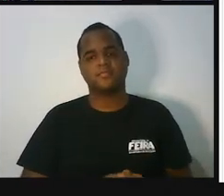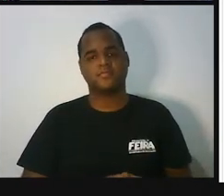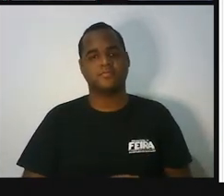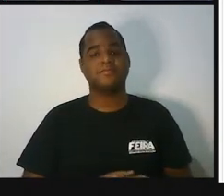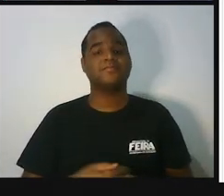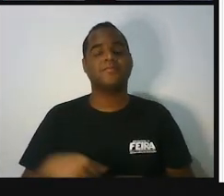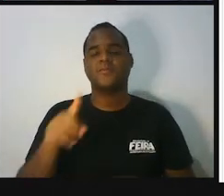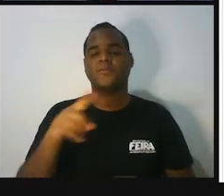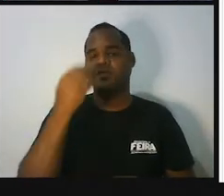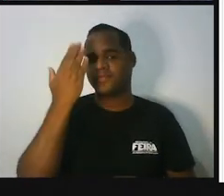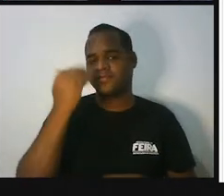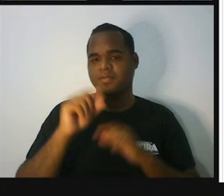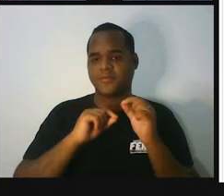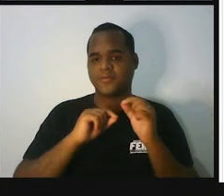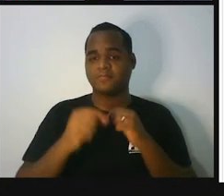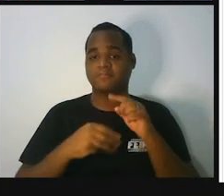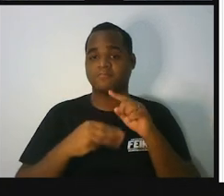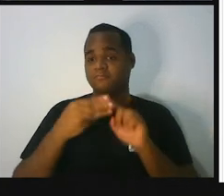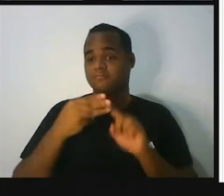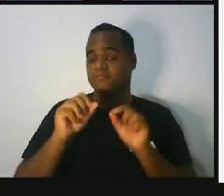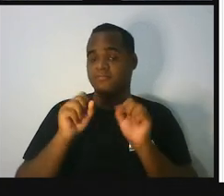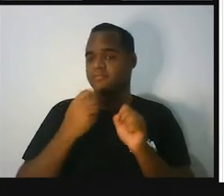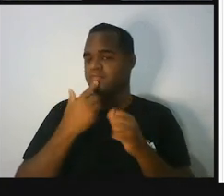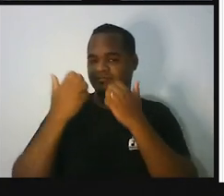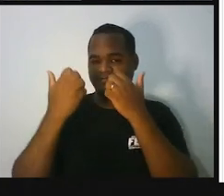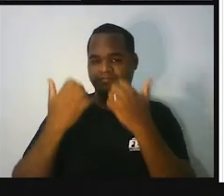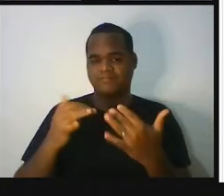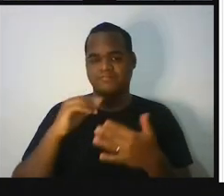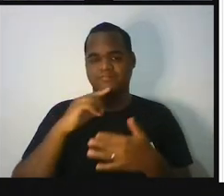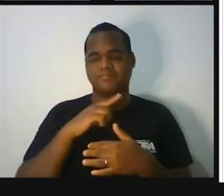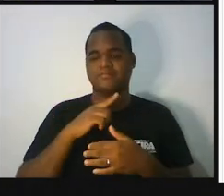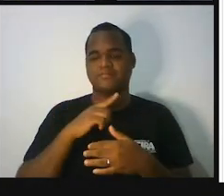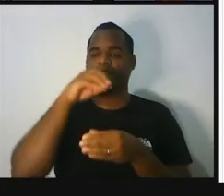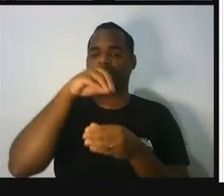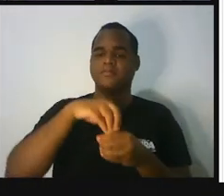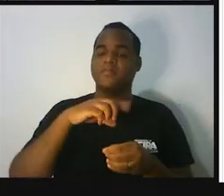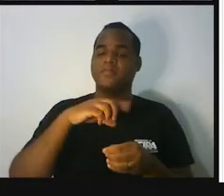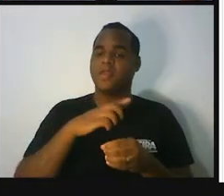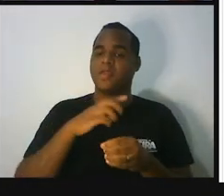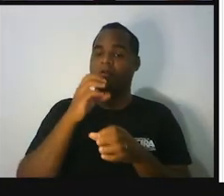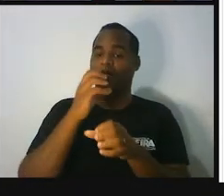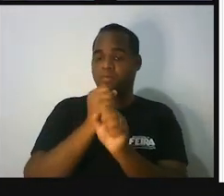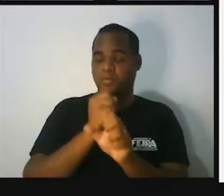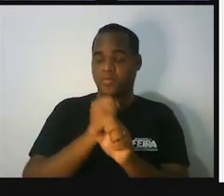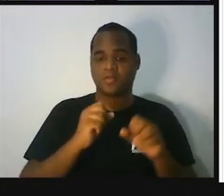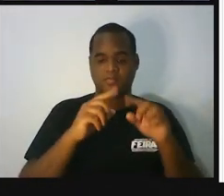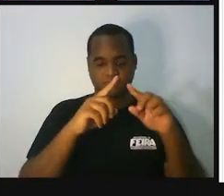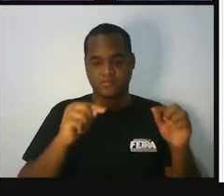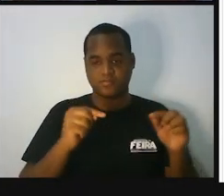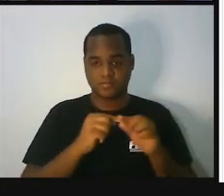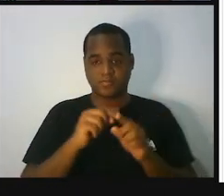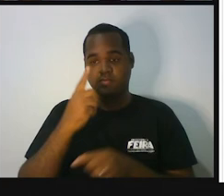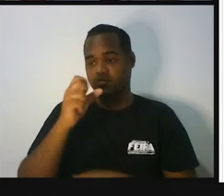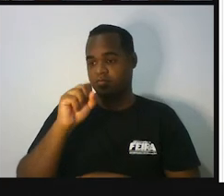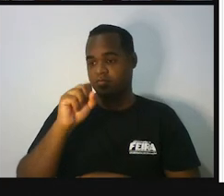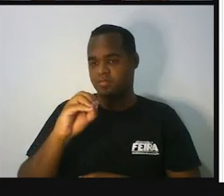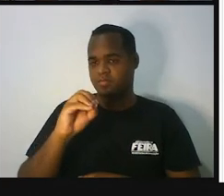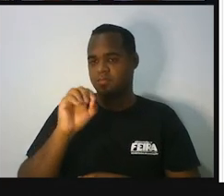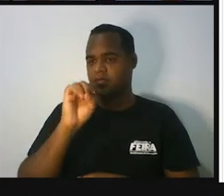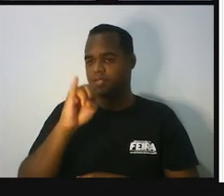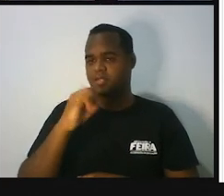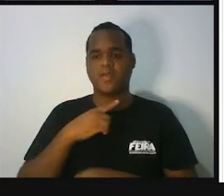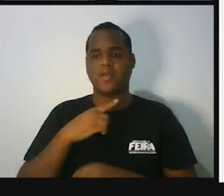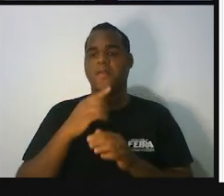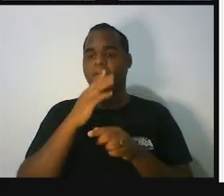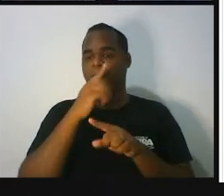3 triângulos? Como eu falei para você, a soma dos ângulos internos de um triângulo tem que dar 180. Se você cortar aquela